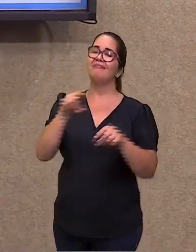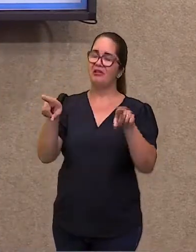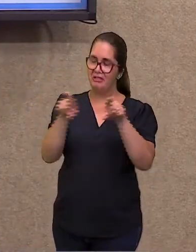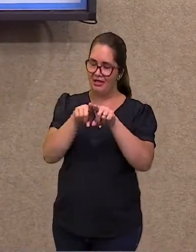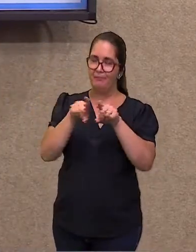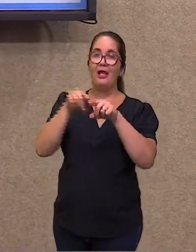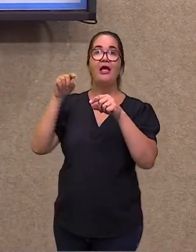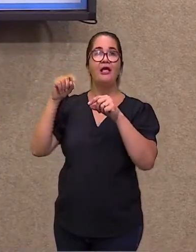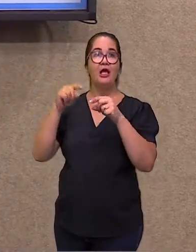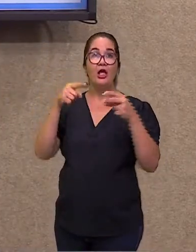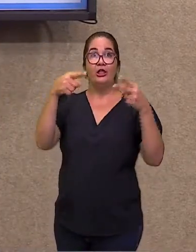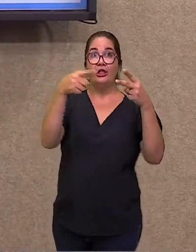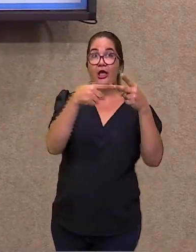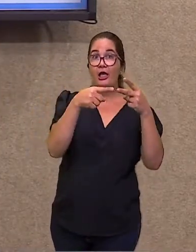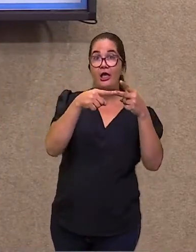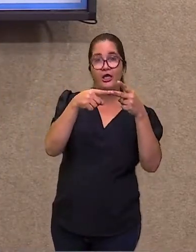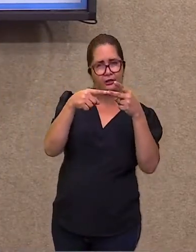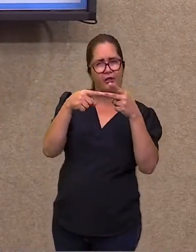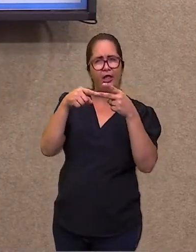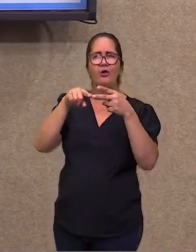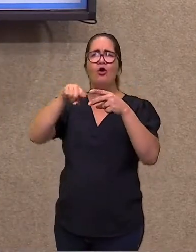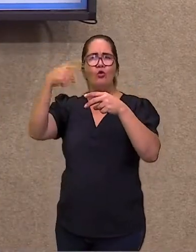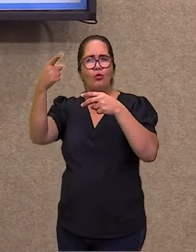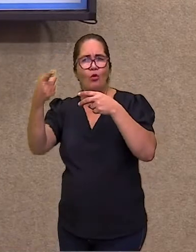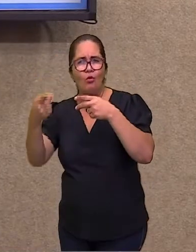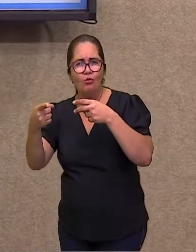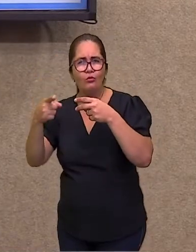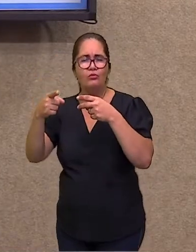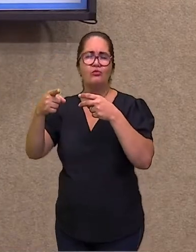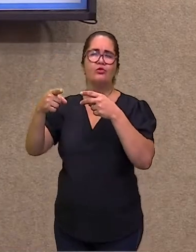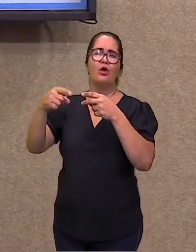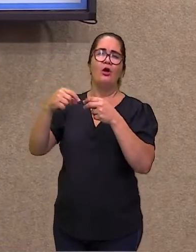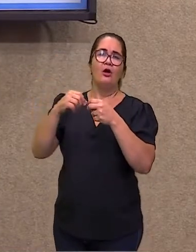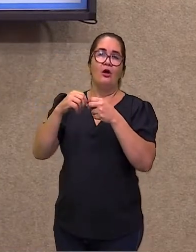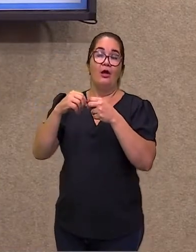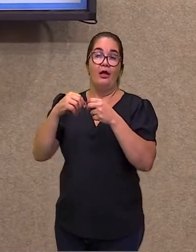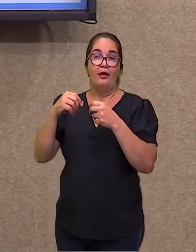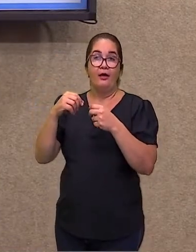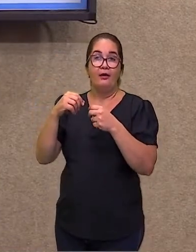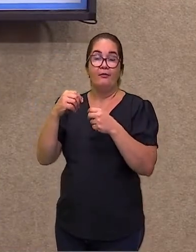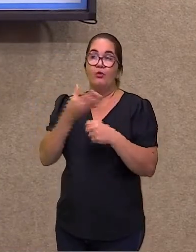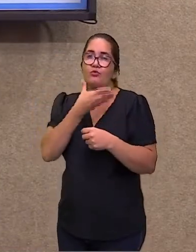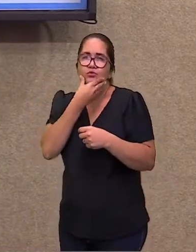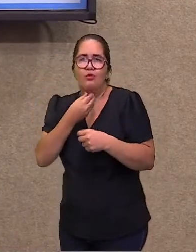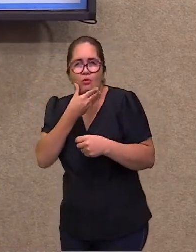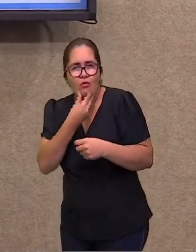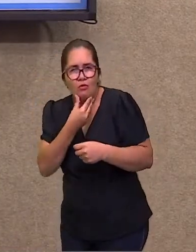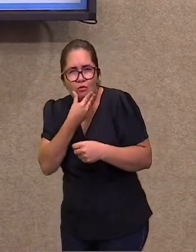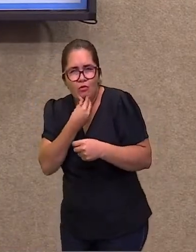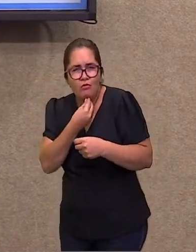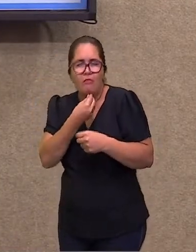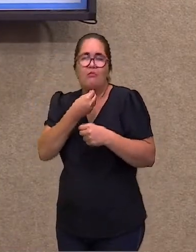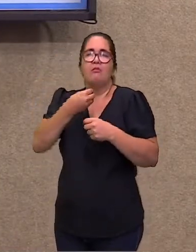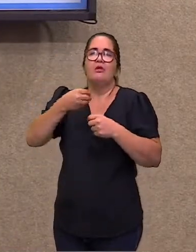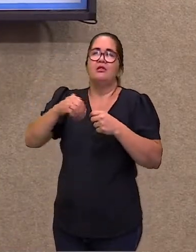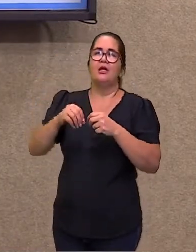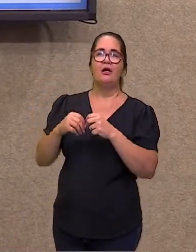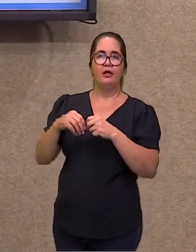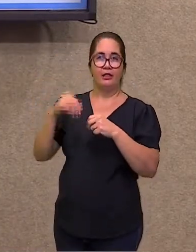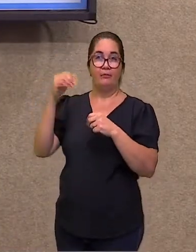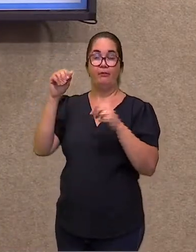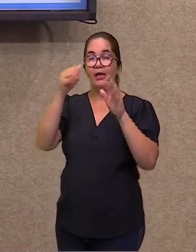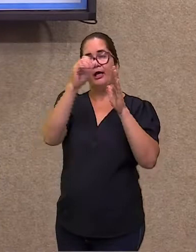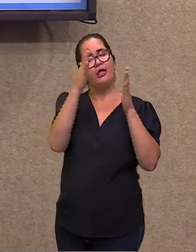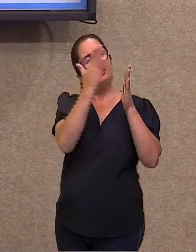também estudou junto com Jorge Seurat, aprendeu muito na Escola Nacional Superior de Belas Artes